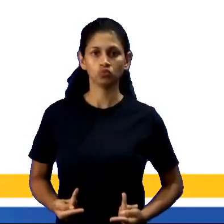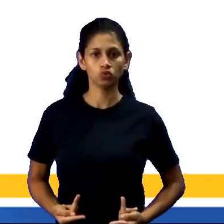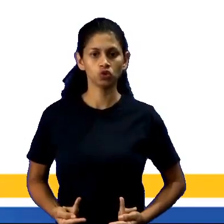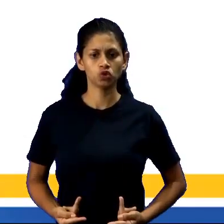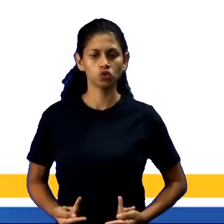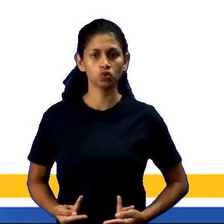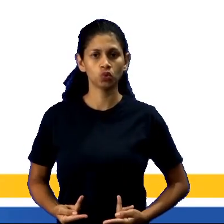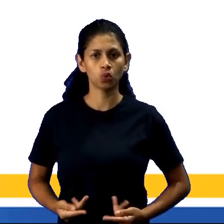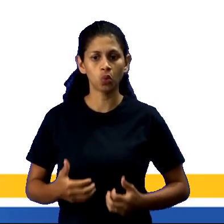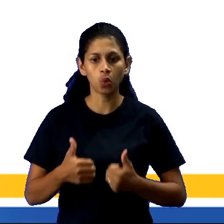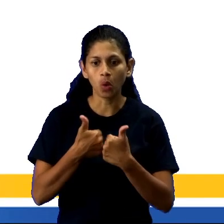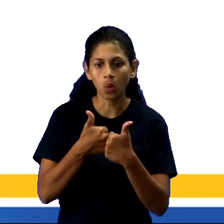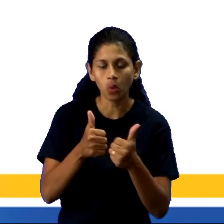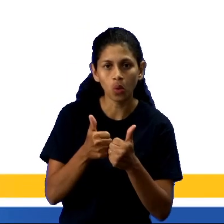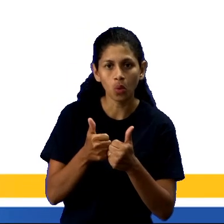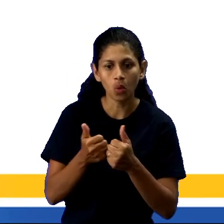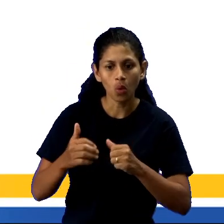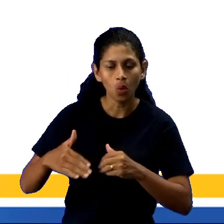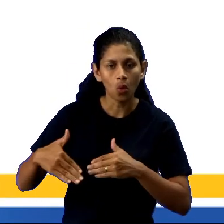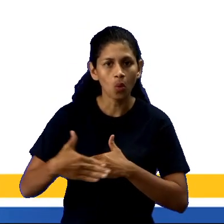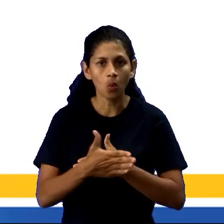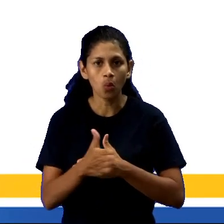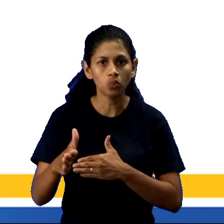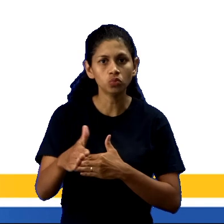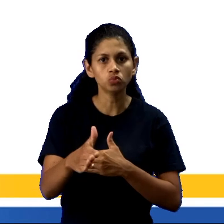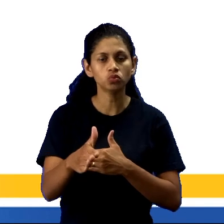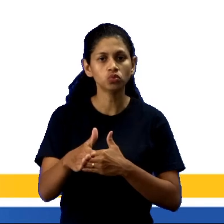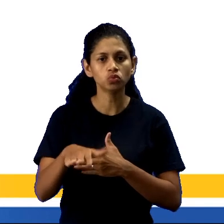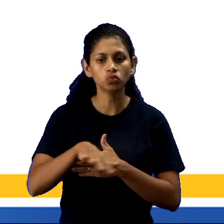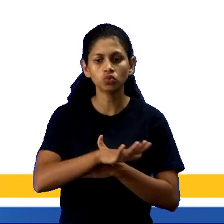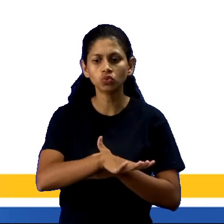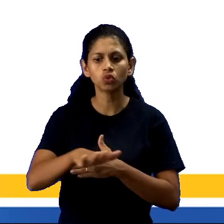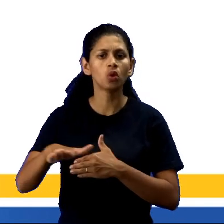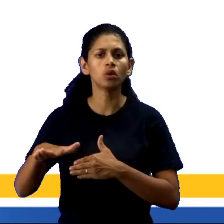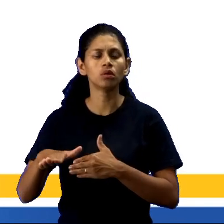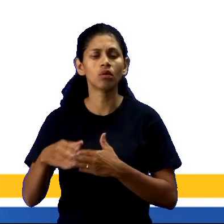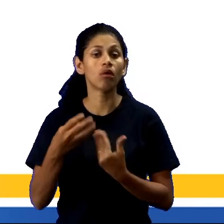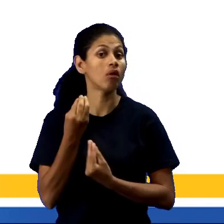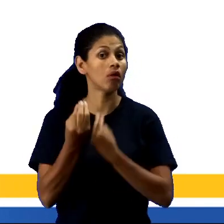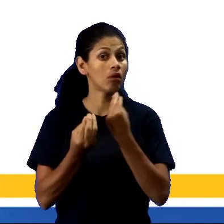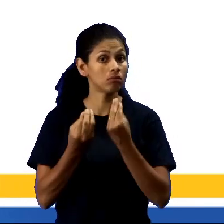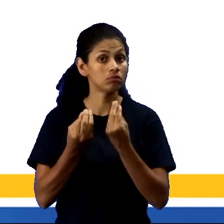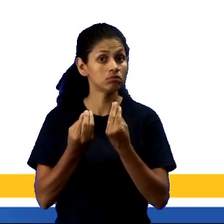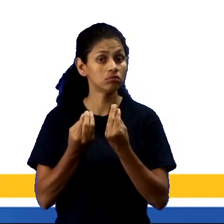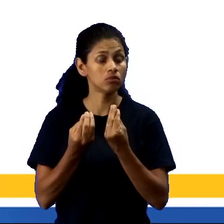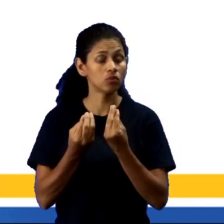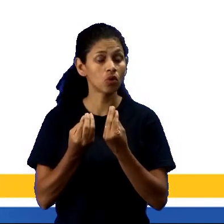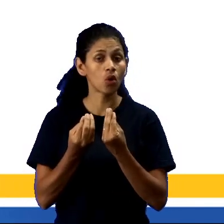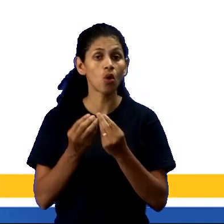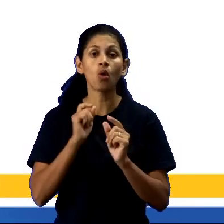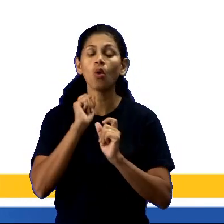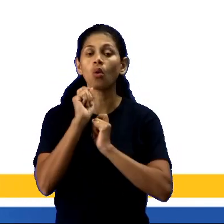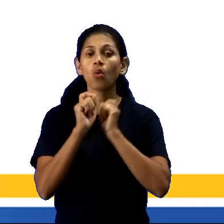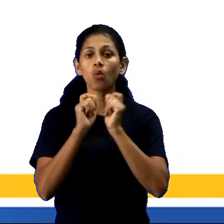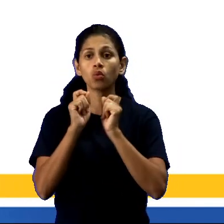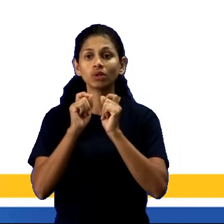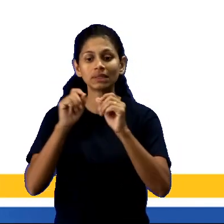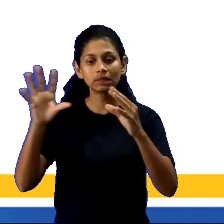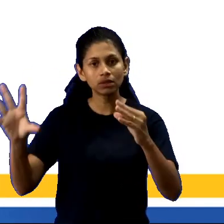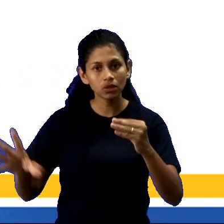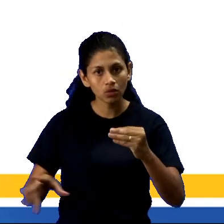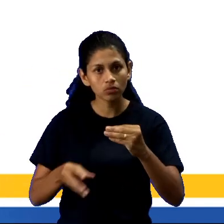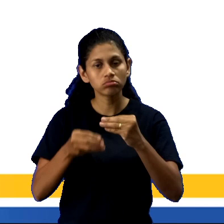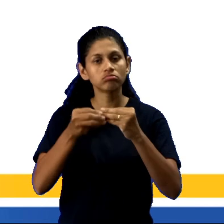exemplo? Continuando, o que compõe uma lei? Nós vimos isso na aula anterior, gente, que a lei não é escrita em